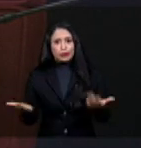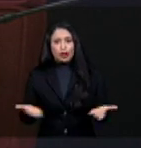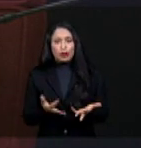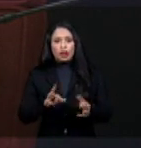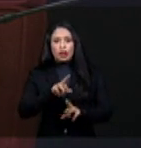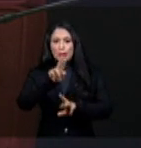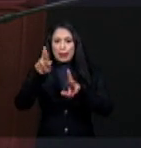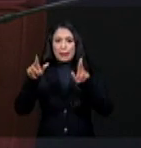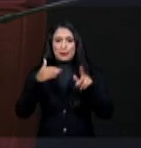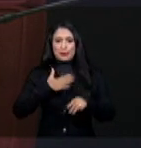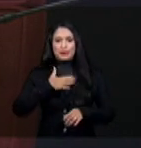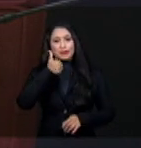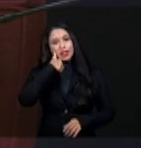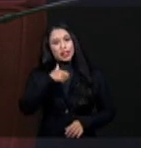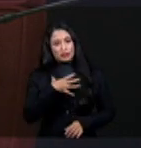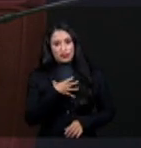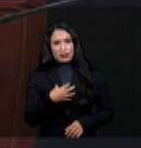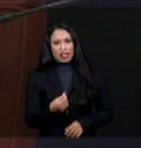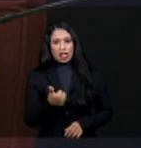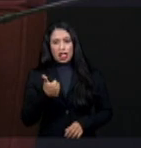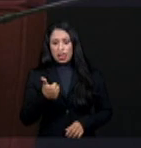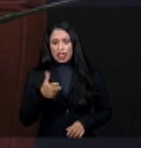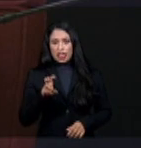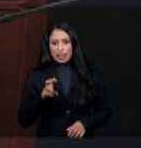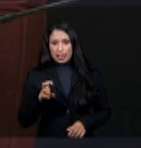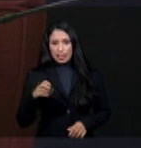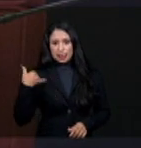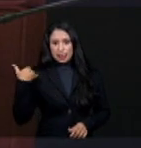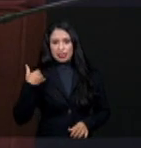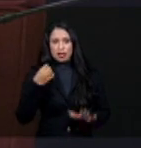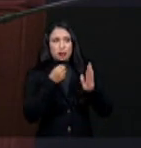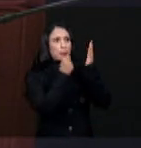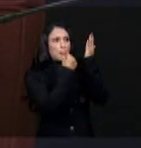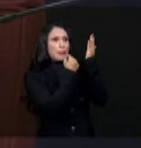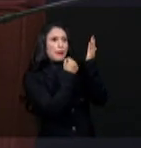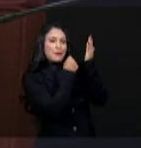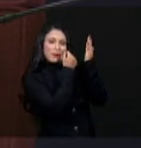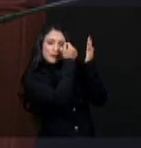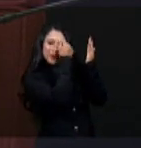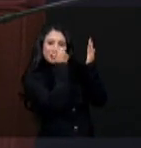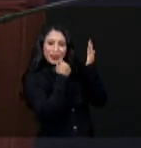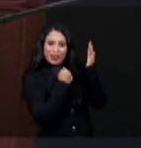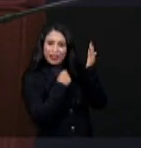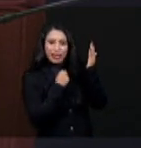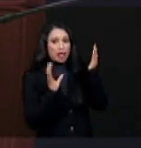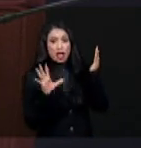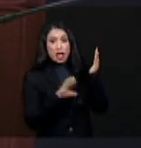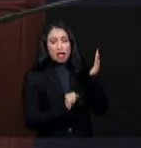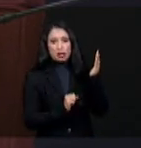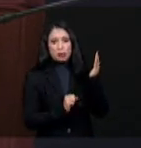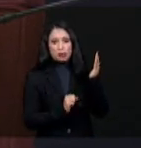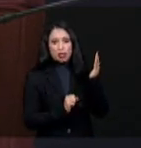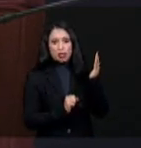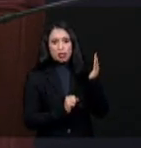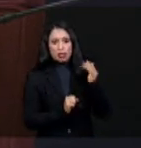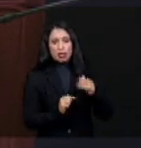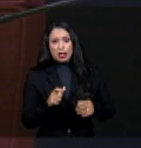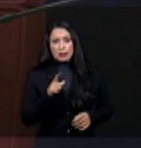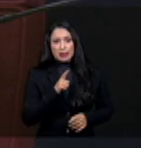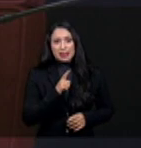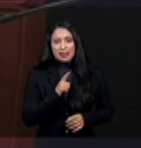filha eu gosto de usar o exemplo dela desde os 15 anos de idade ela adora se maquiar como todos os garotos geração dela ela não consumir nenhum